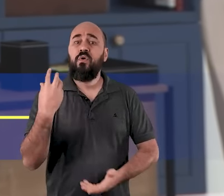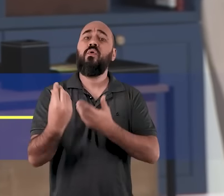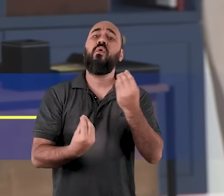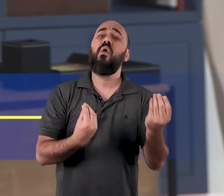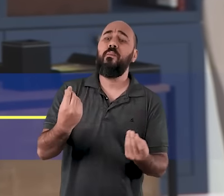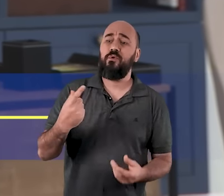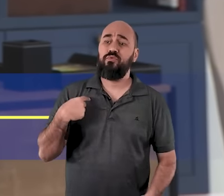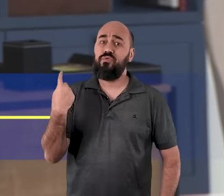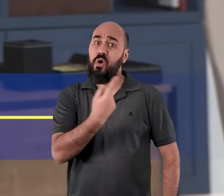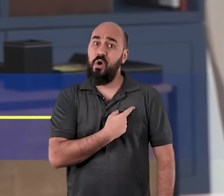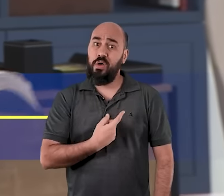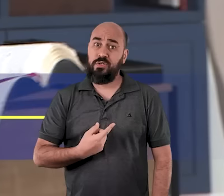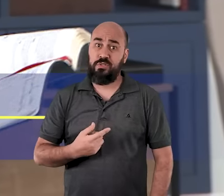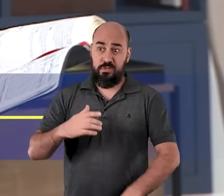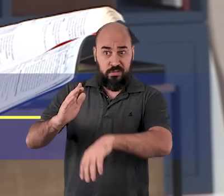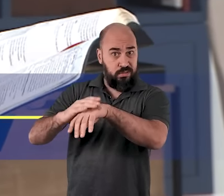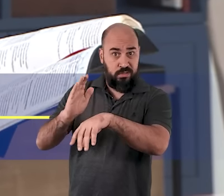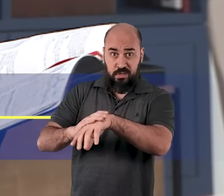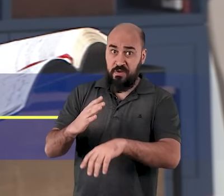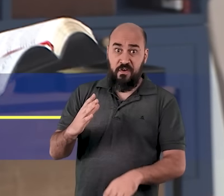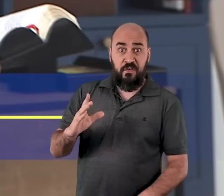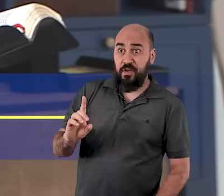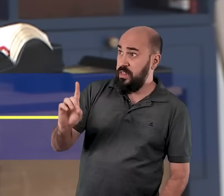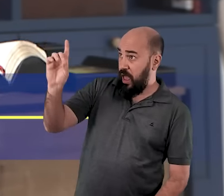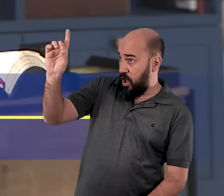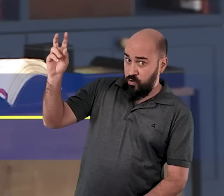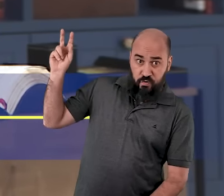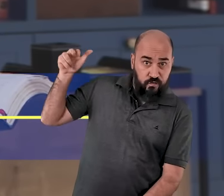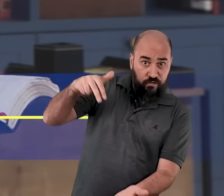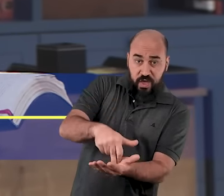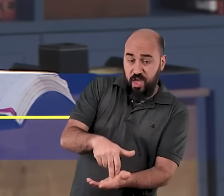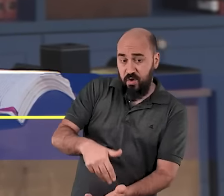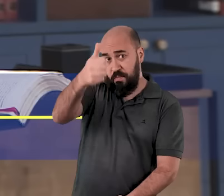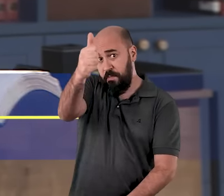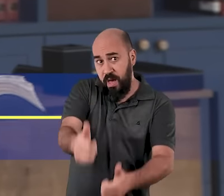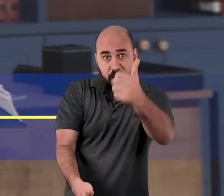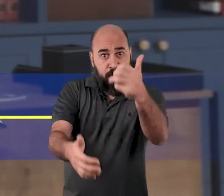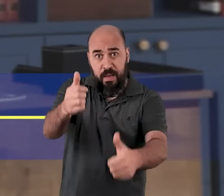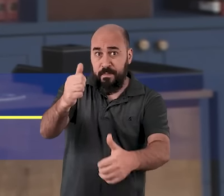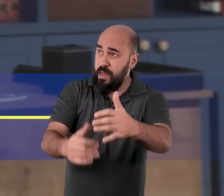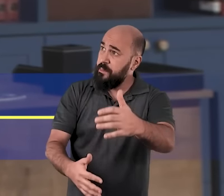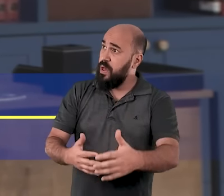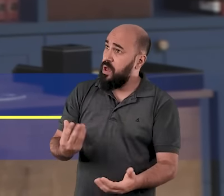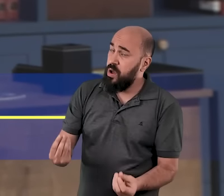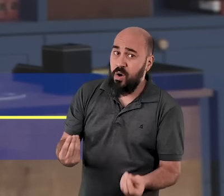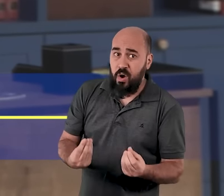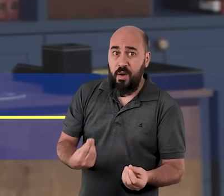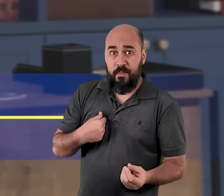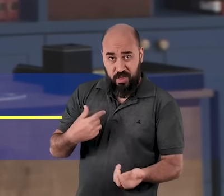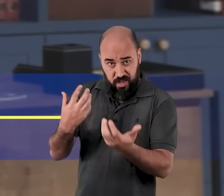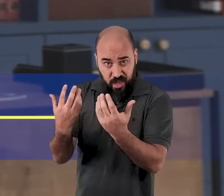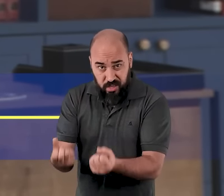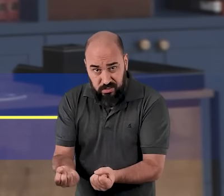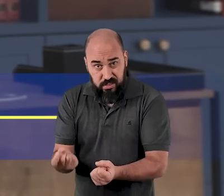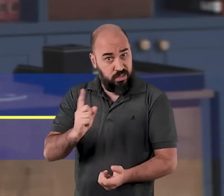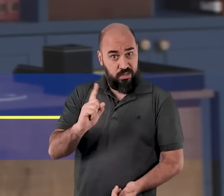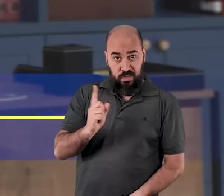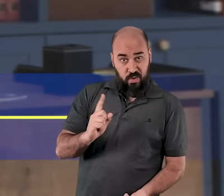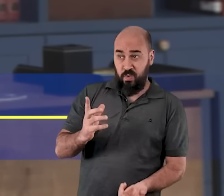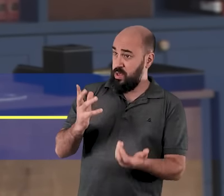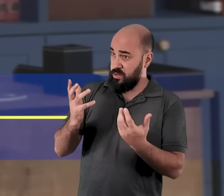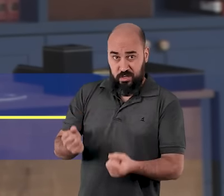nós escaparemos? Nós que temos tido o privilégio ainda maior de receber a mensagem de Deus por meio do